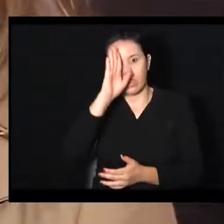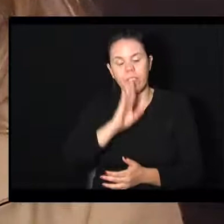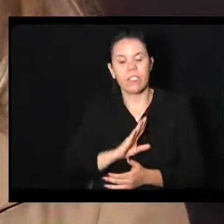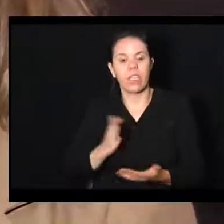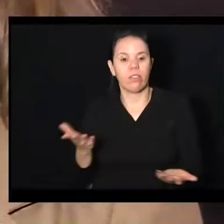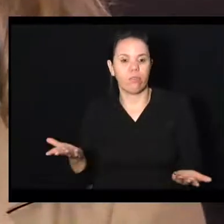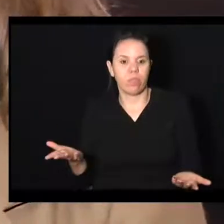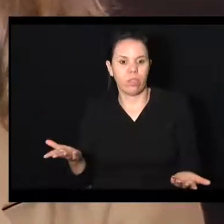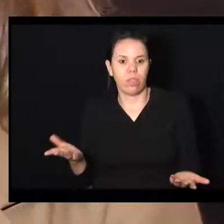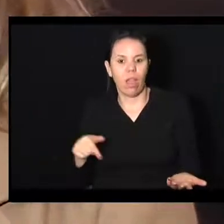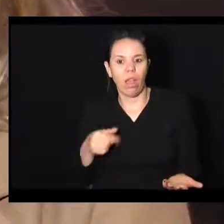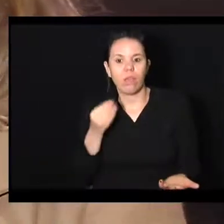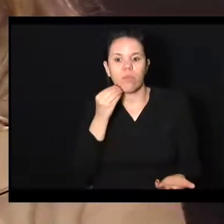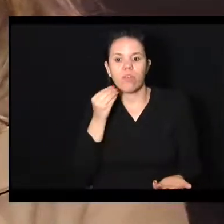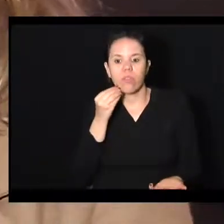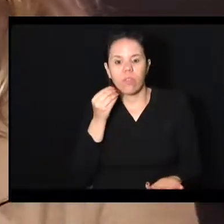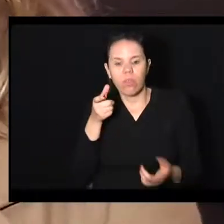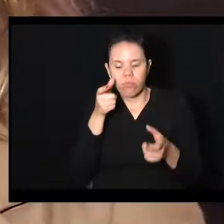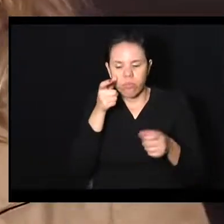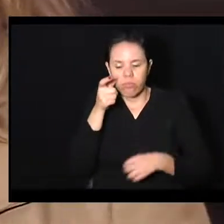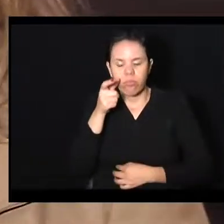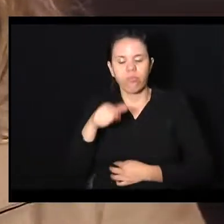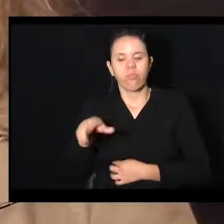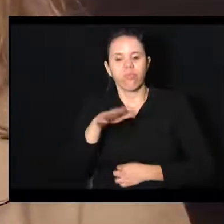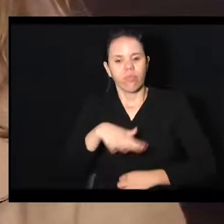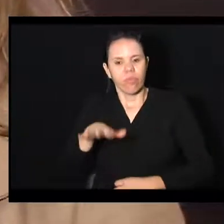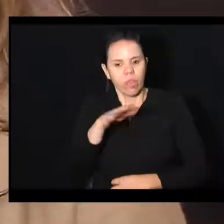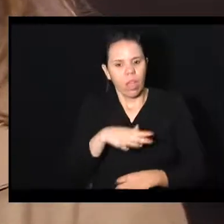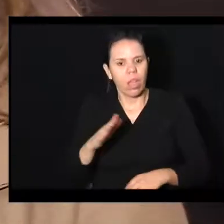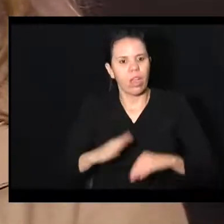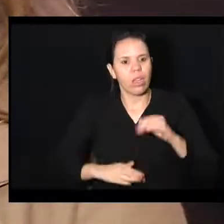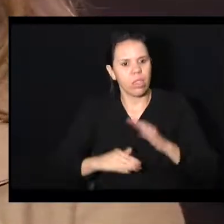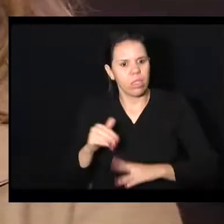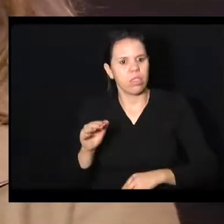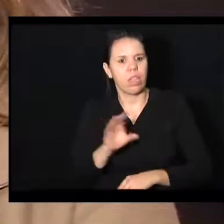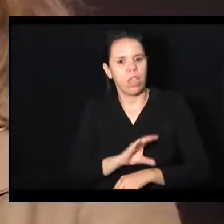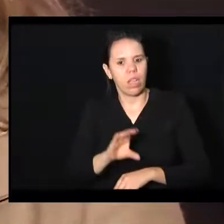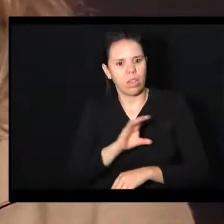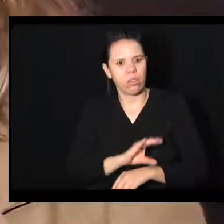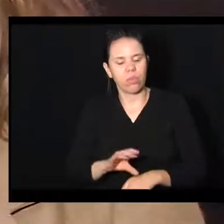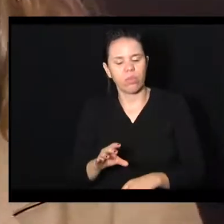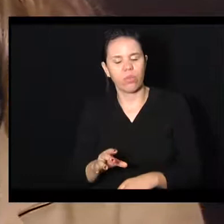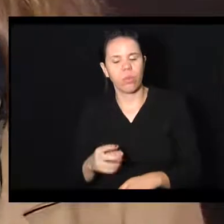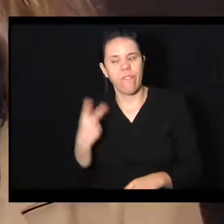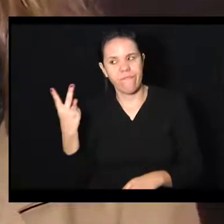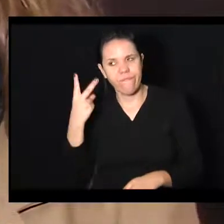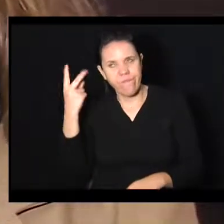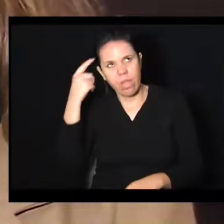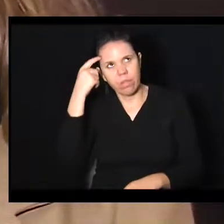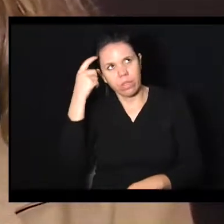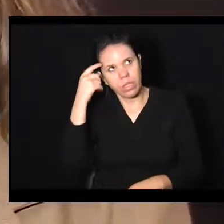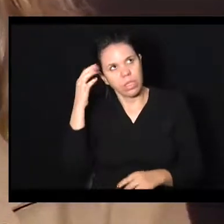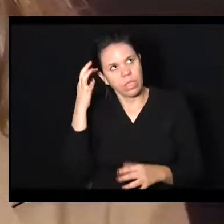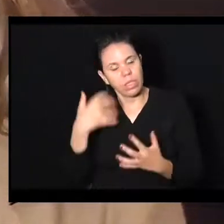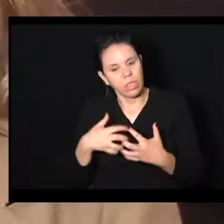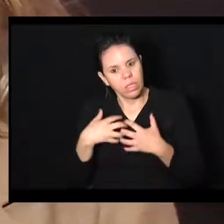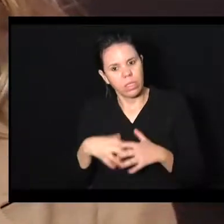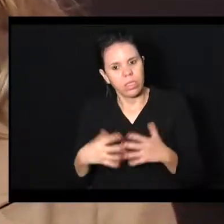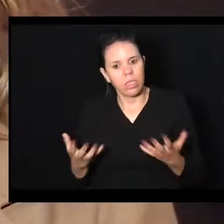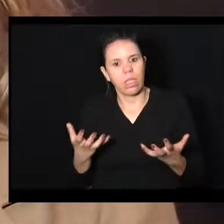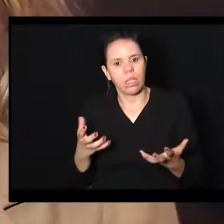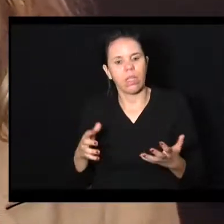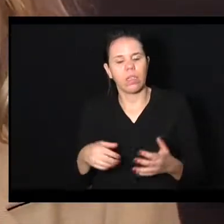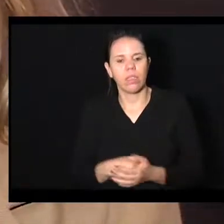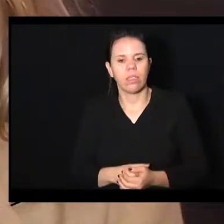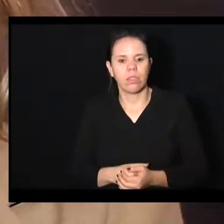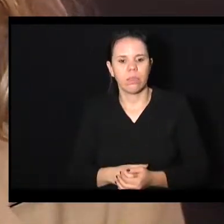era uma oportunidade deles verem várias áreas, né? Era para eles valorizarem bastante isso. E